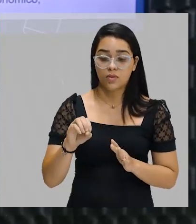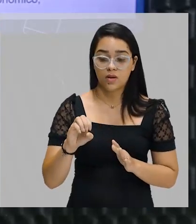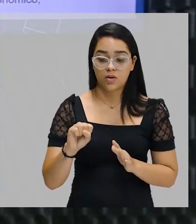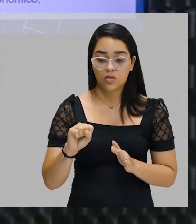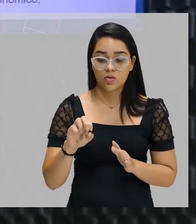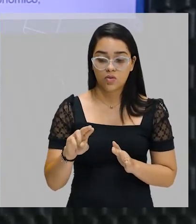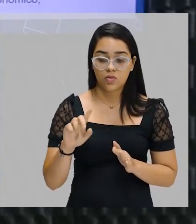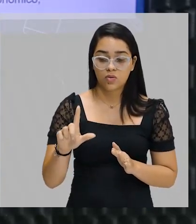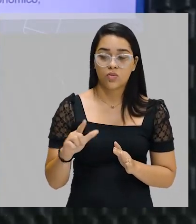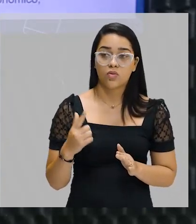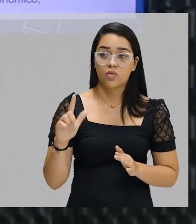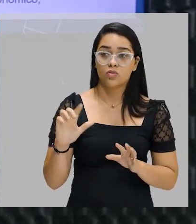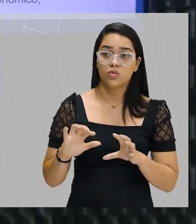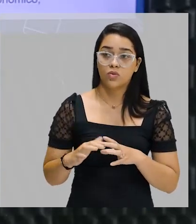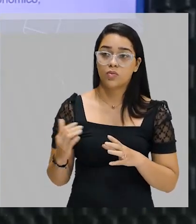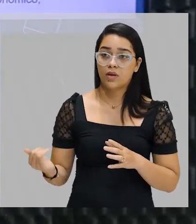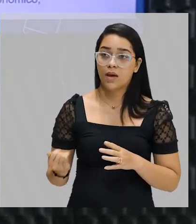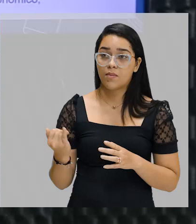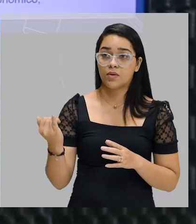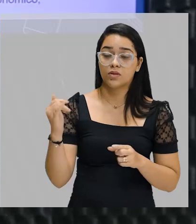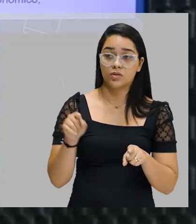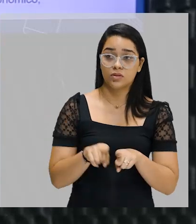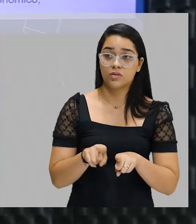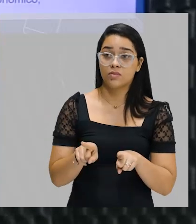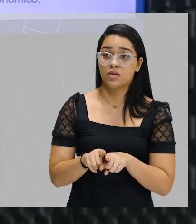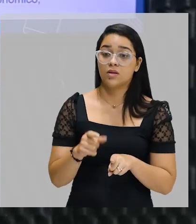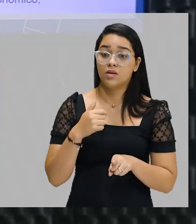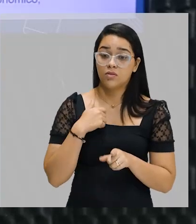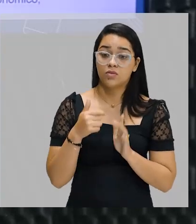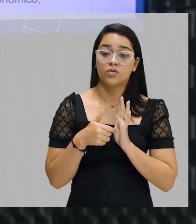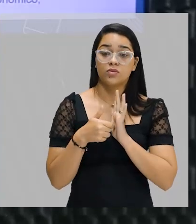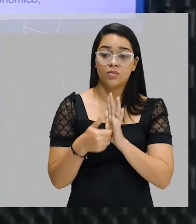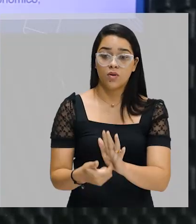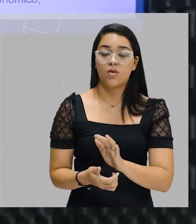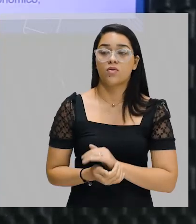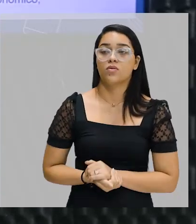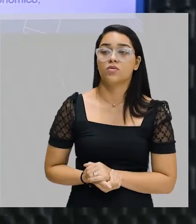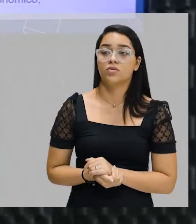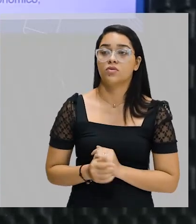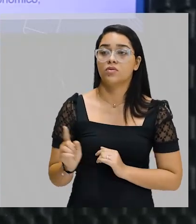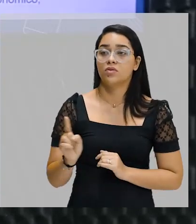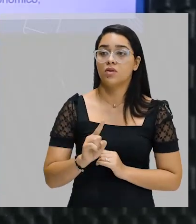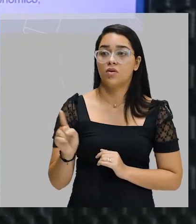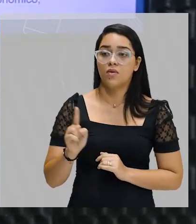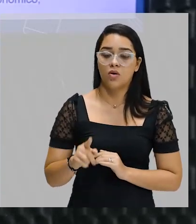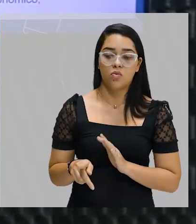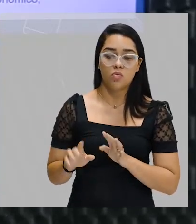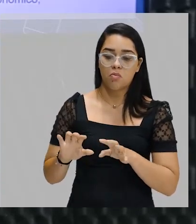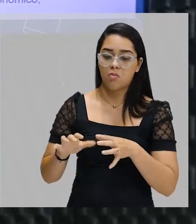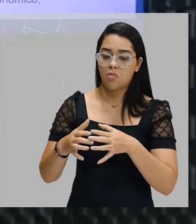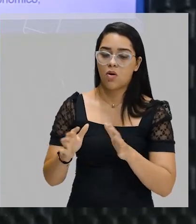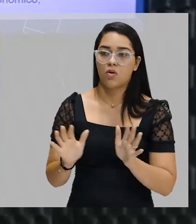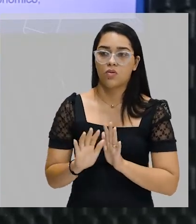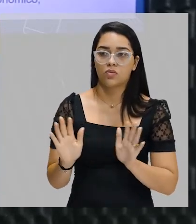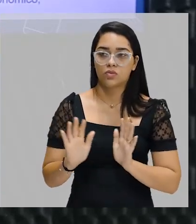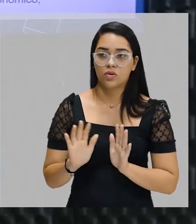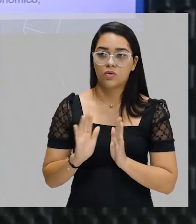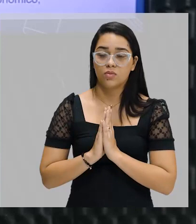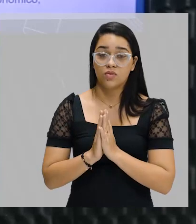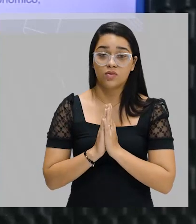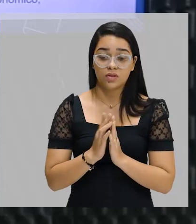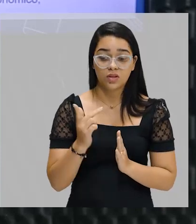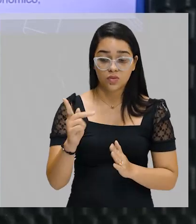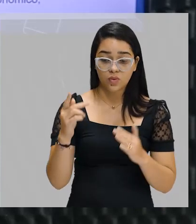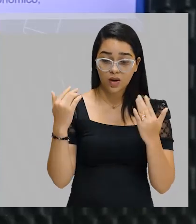Um outro grupo importante que o Brasil está inserido, e eu te deixo claro, não é um bloco econômico. Pelo amor de Deus, na